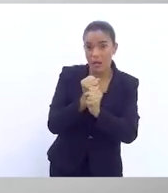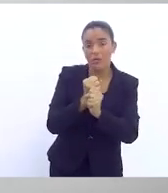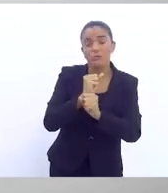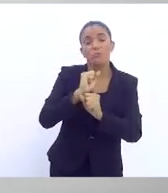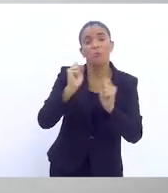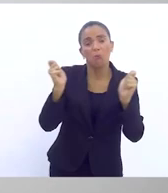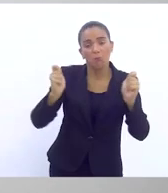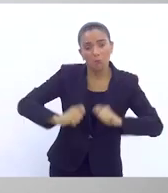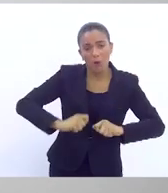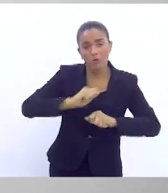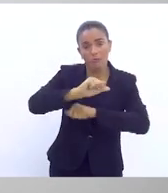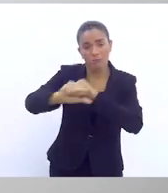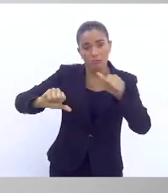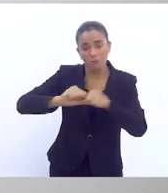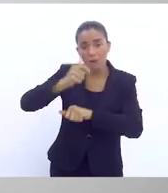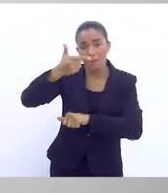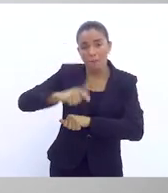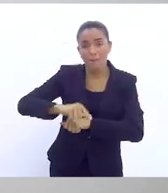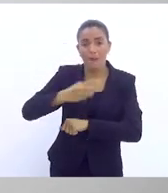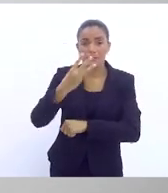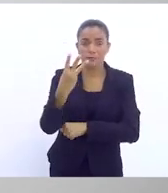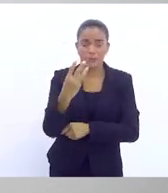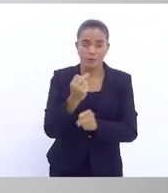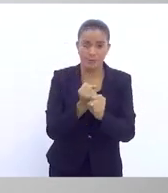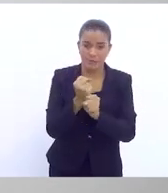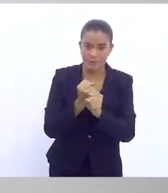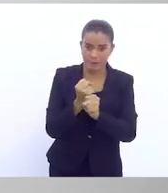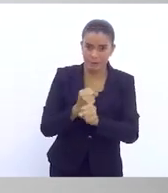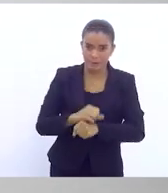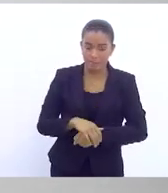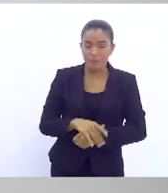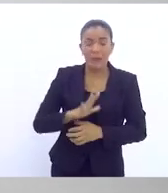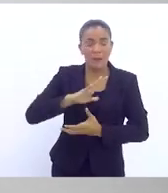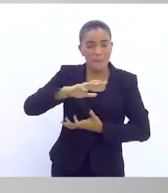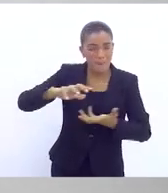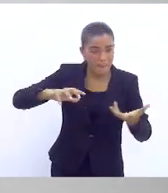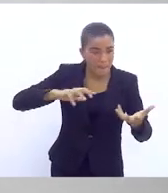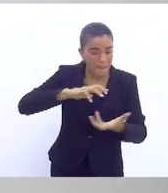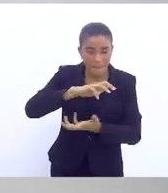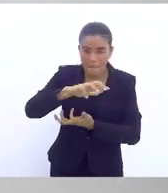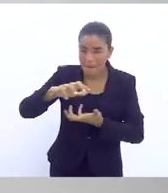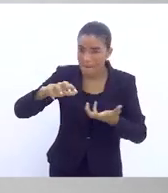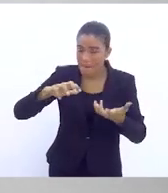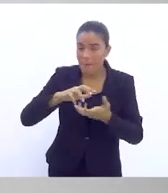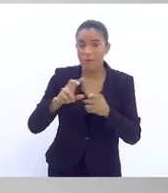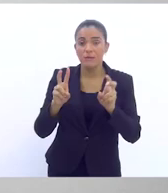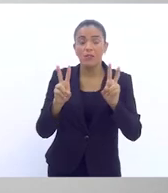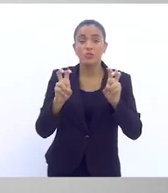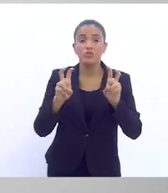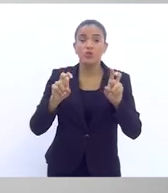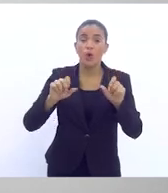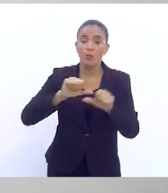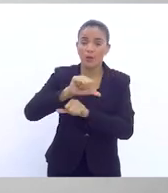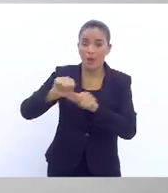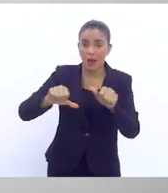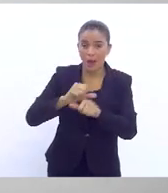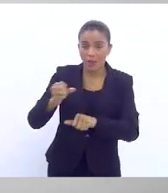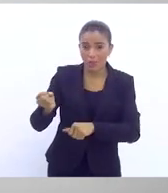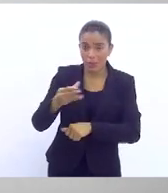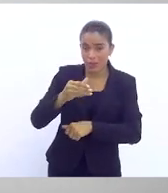mais três e houve uma polêmica imensa sobre a renovação